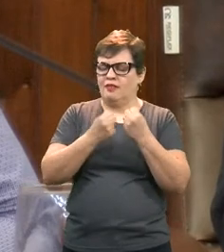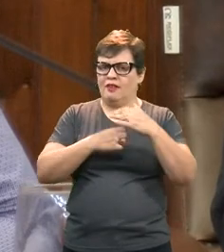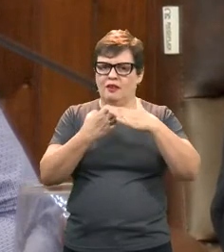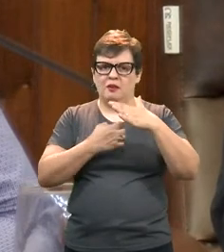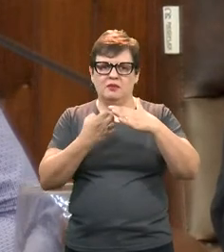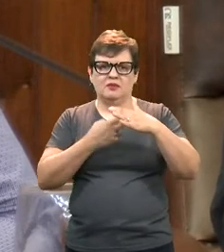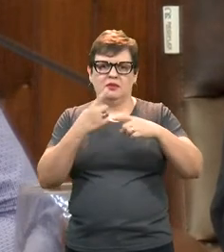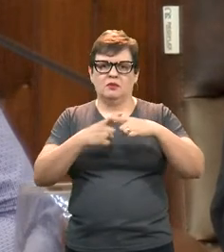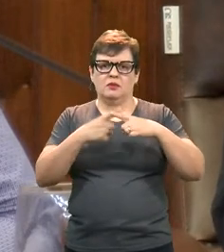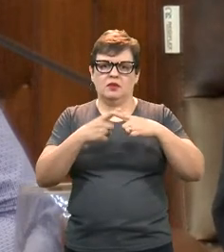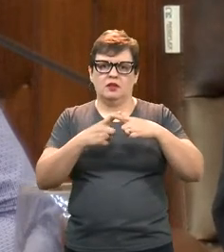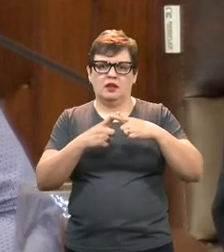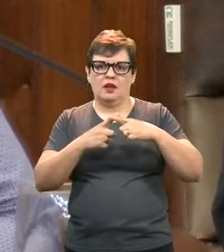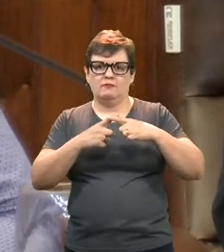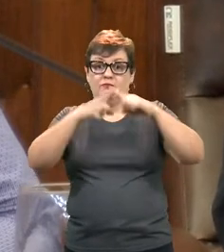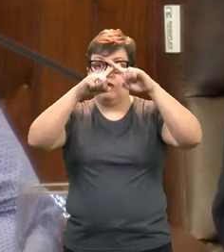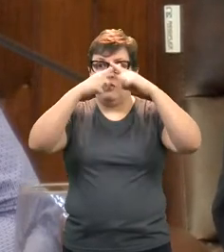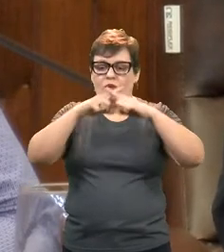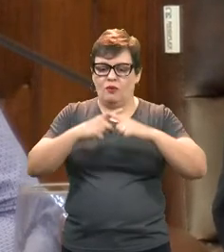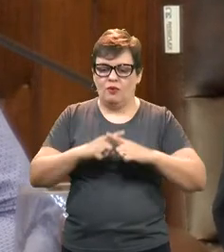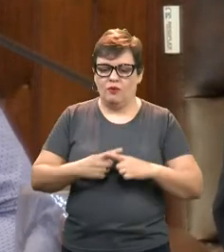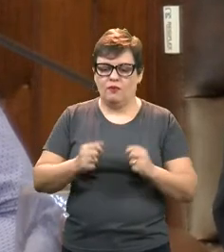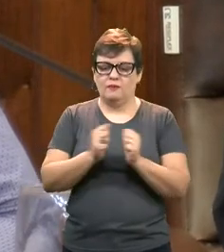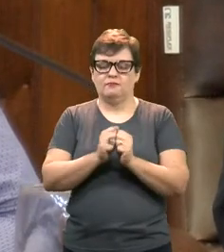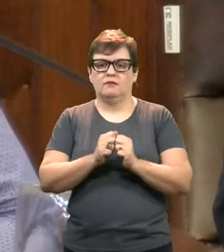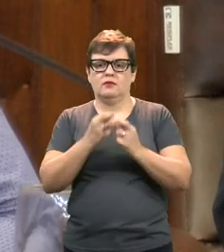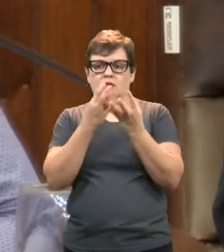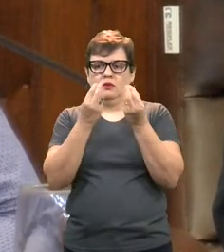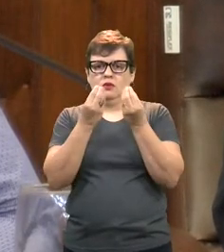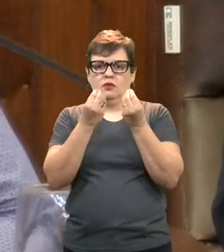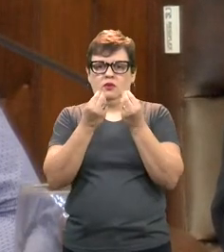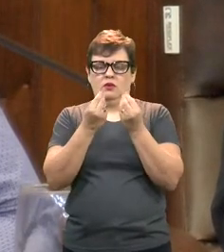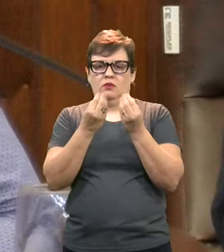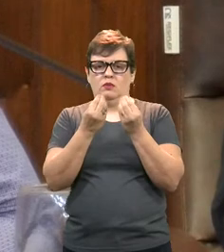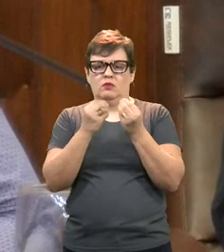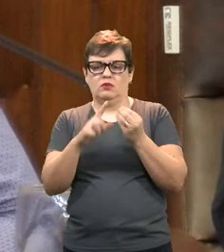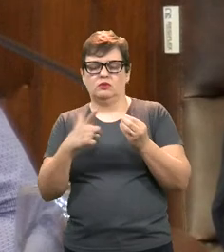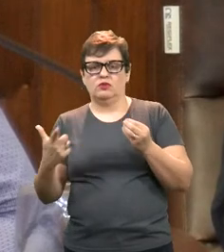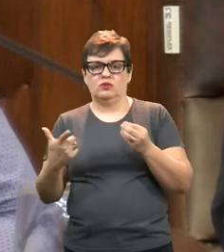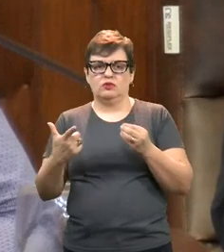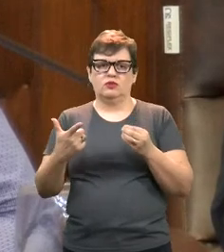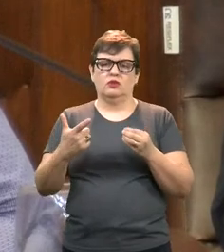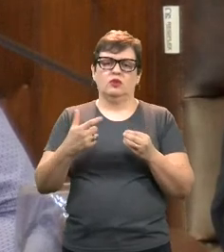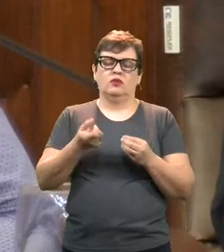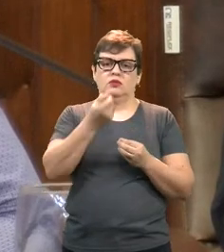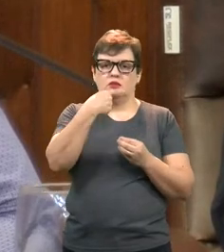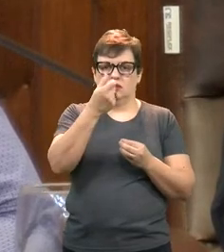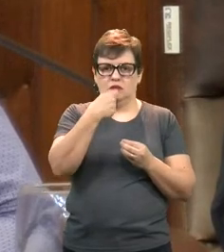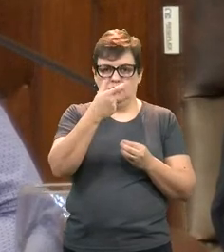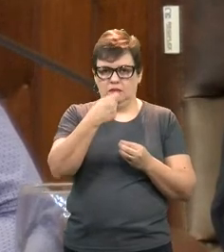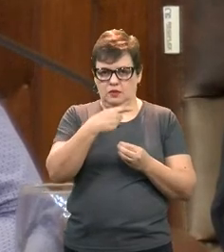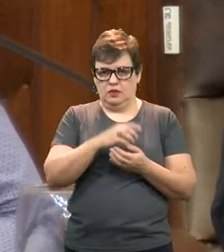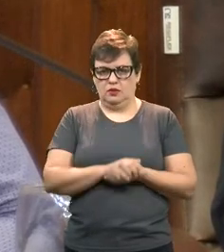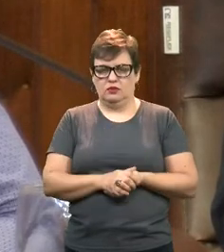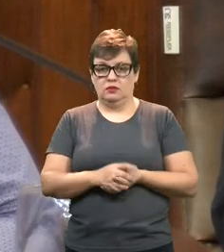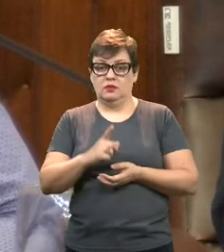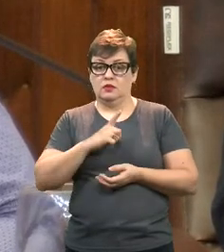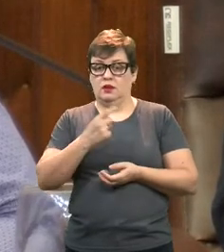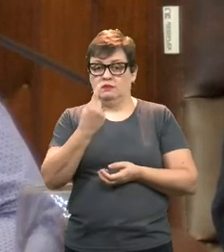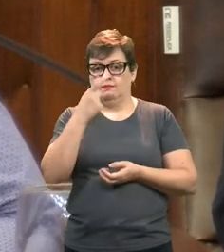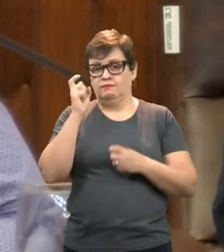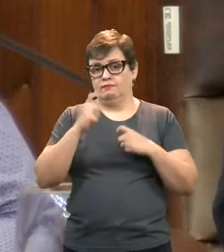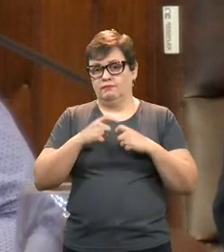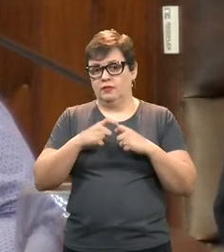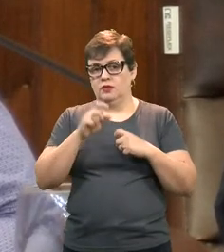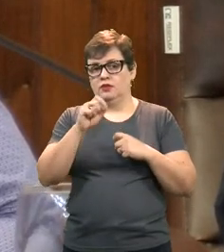na farmácia, afirmou o pesquisador Siddhartha Ribeiro, neurocientista que ajudou a fundar